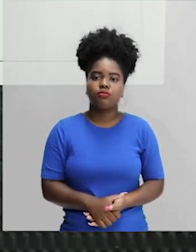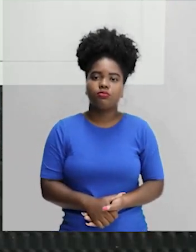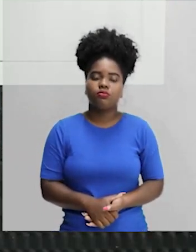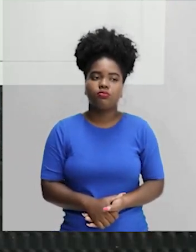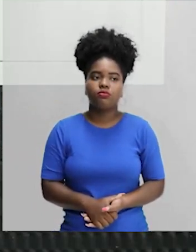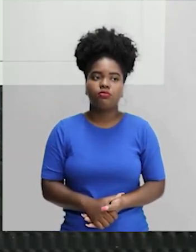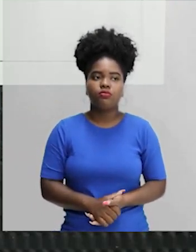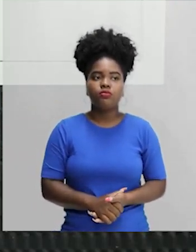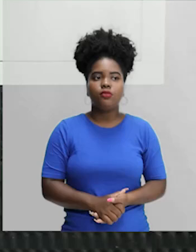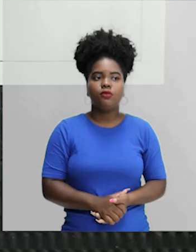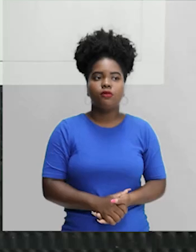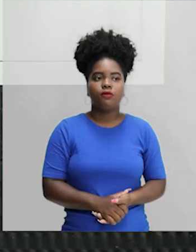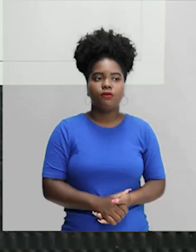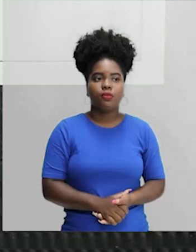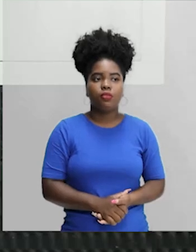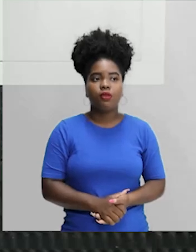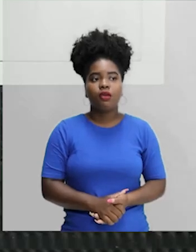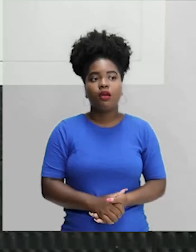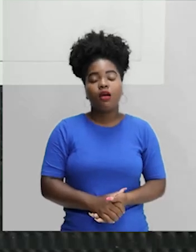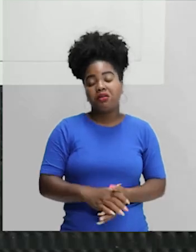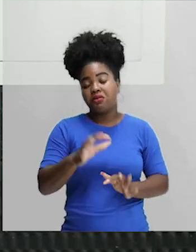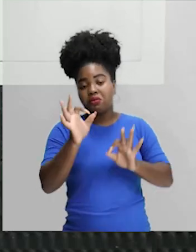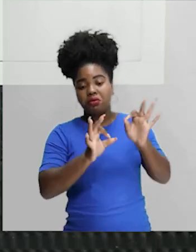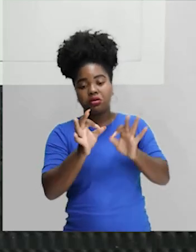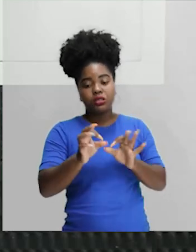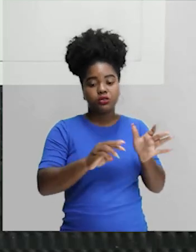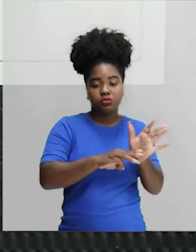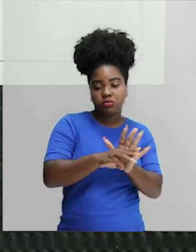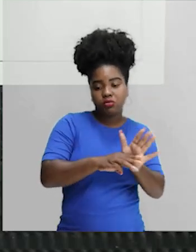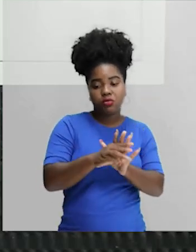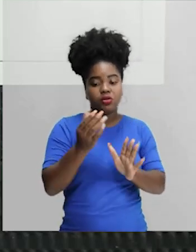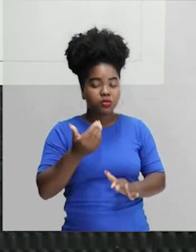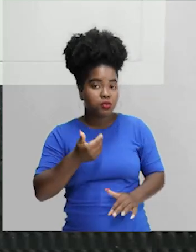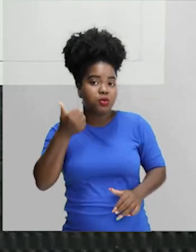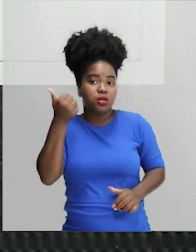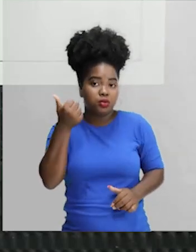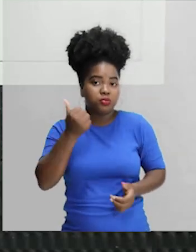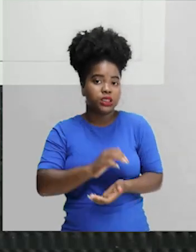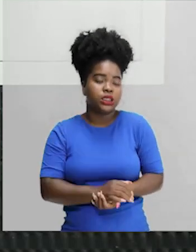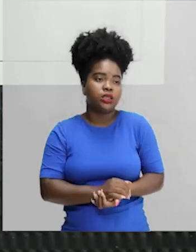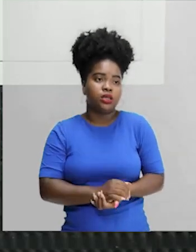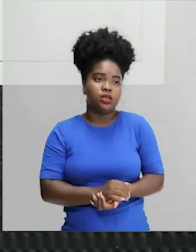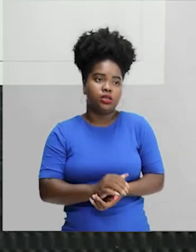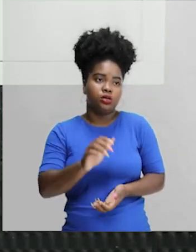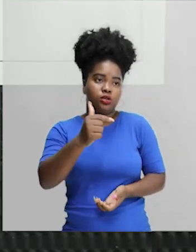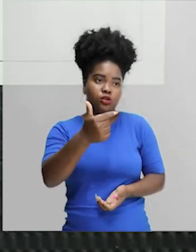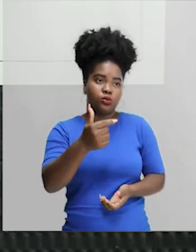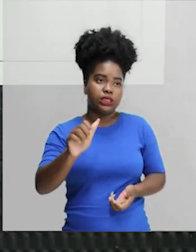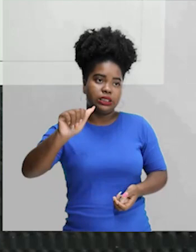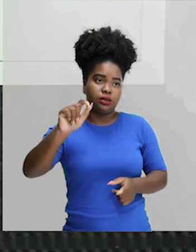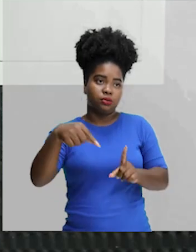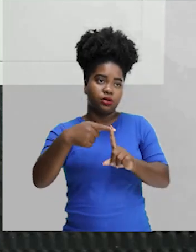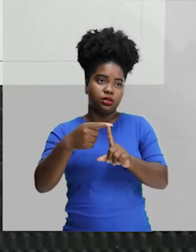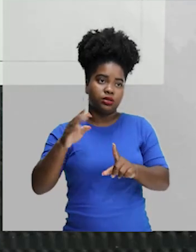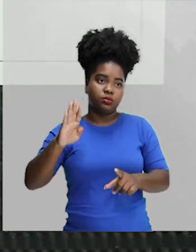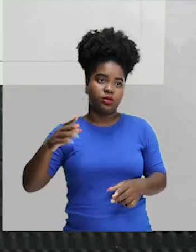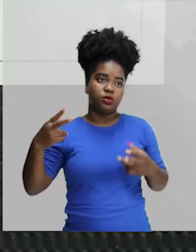Aí eu resolvo pelo método que eu achar mais fácil. 2A mais B igual a 4.